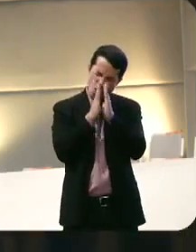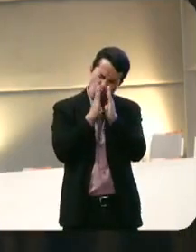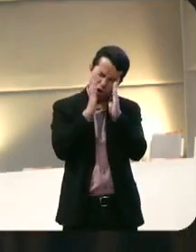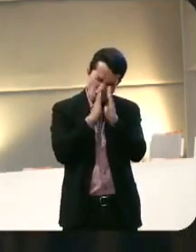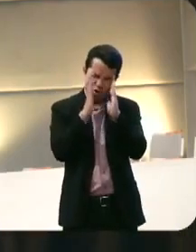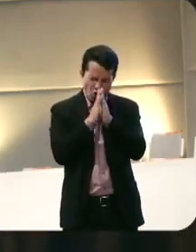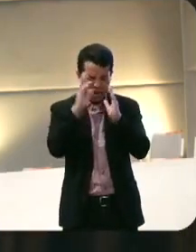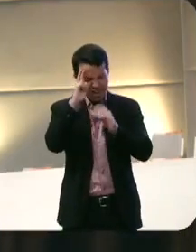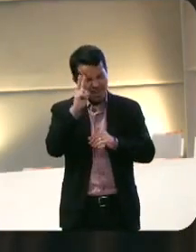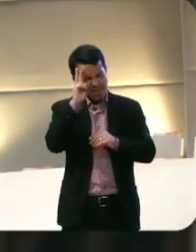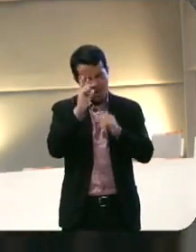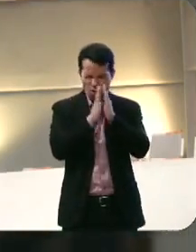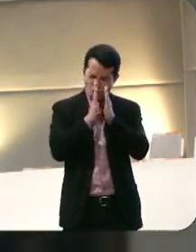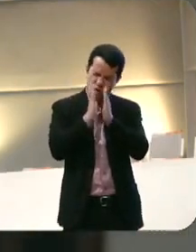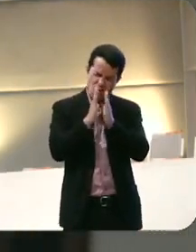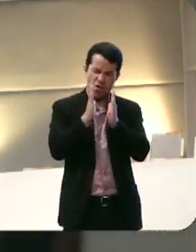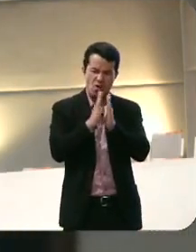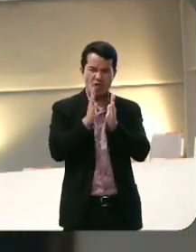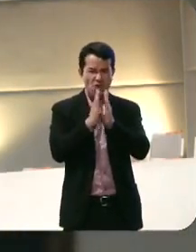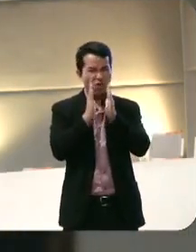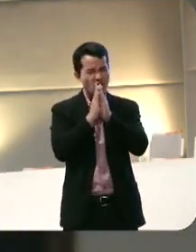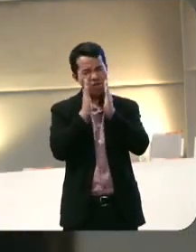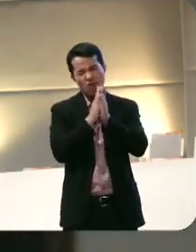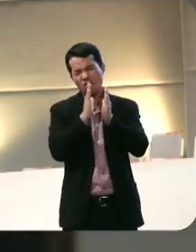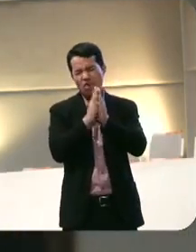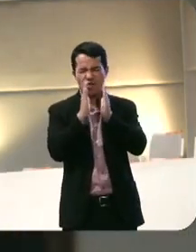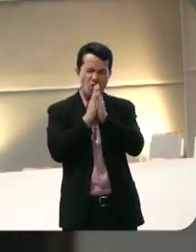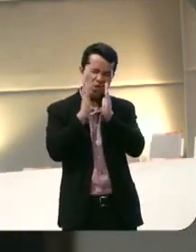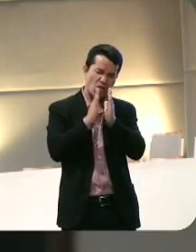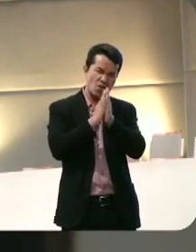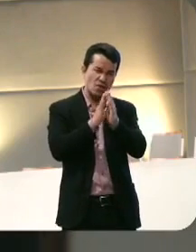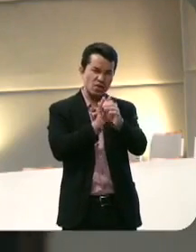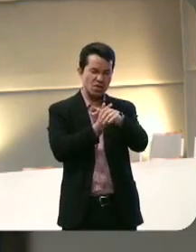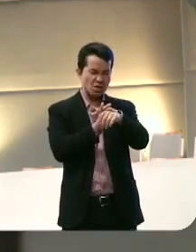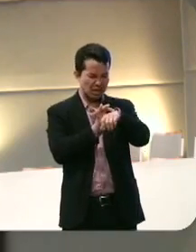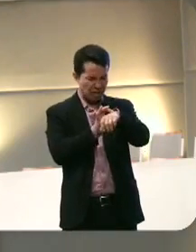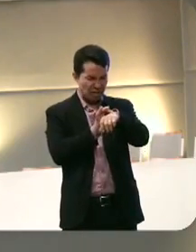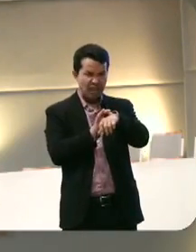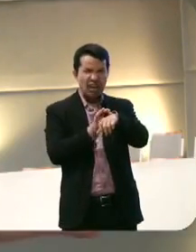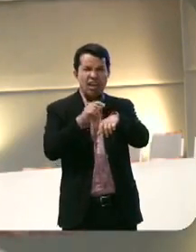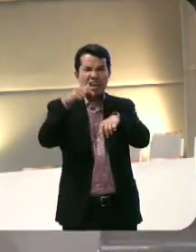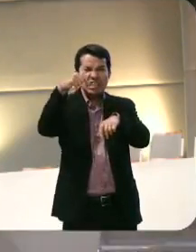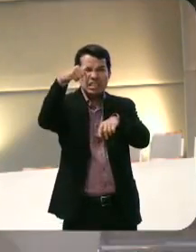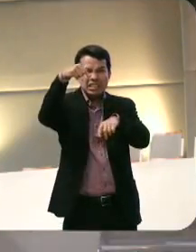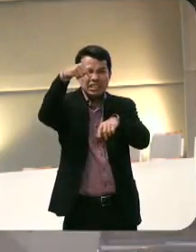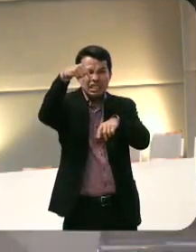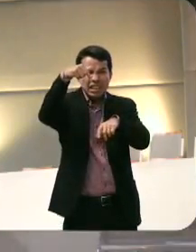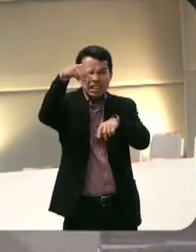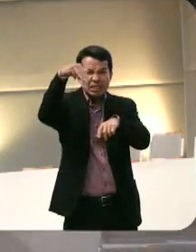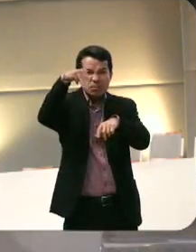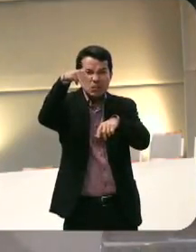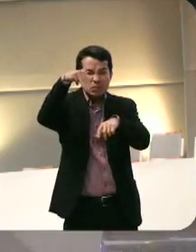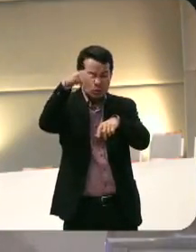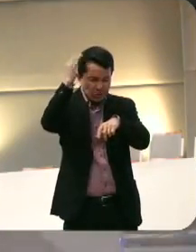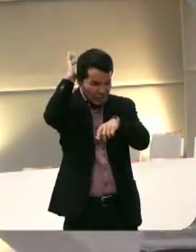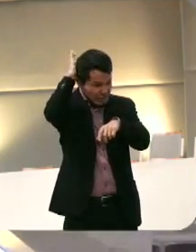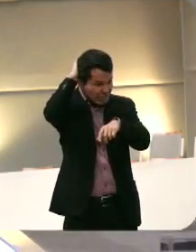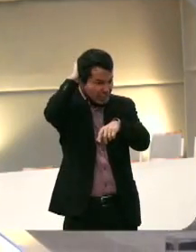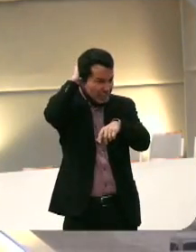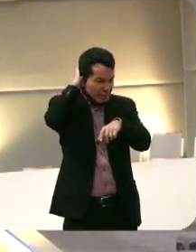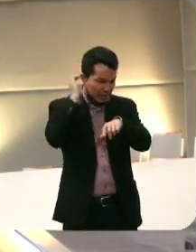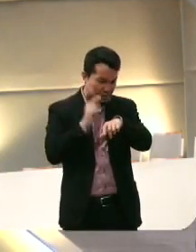por tudo que eu lembrava. Quando eu terminei meu tempo de oração, olhei no relógio, tinham passado 7 minutos. Falei: